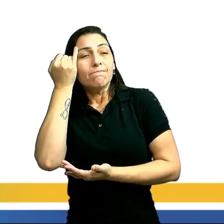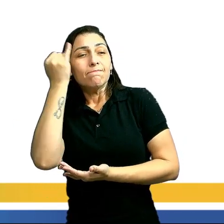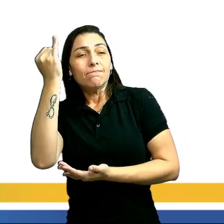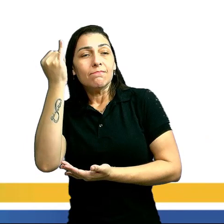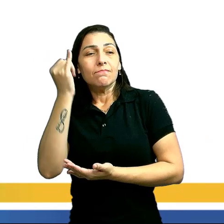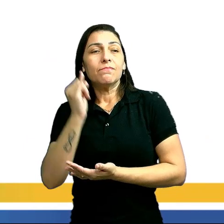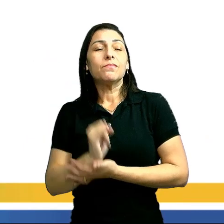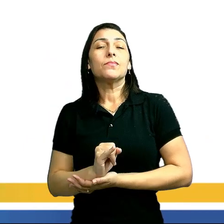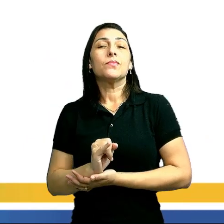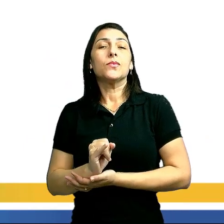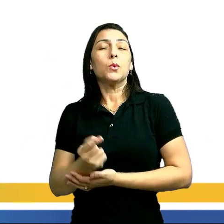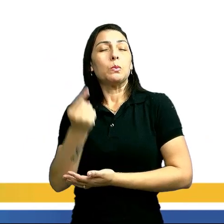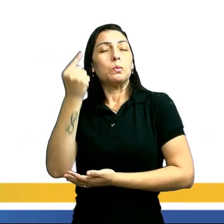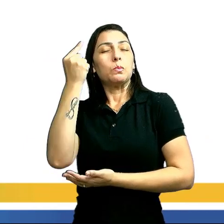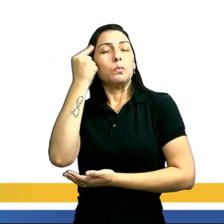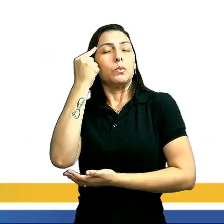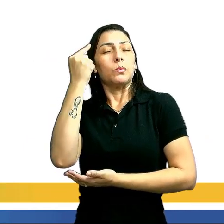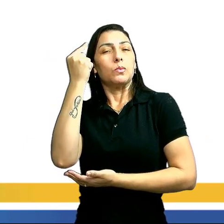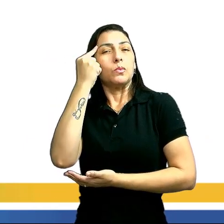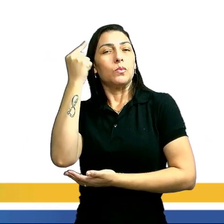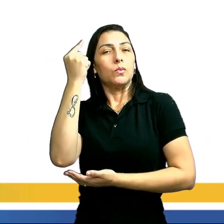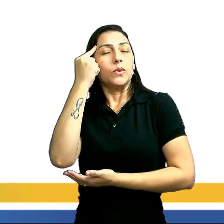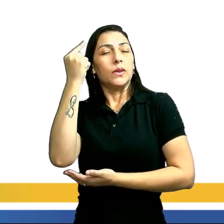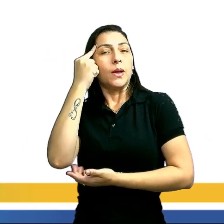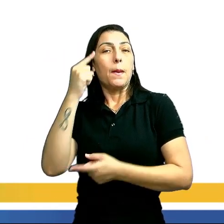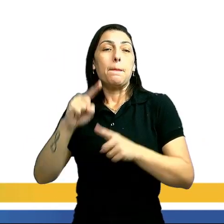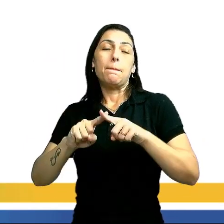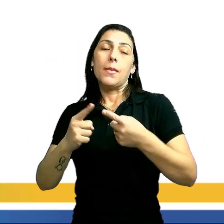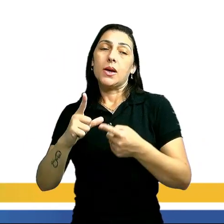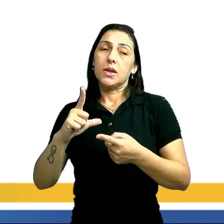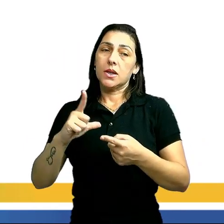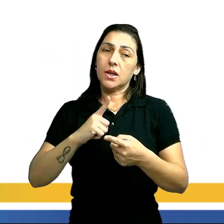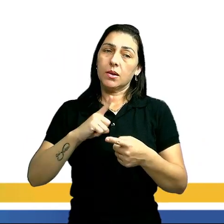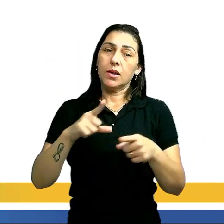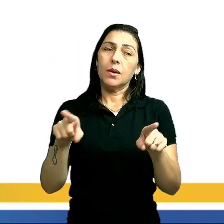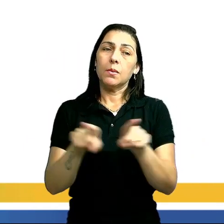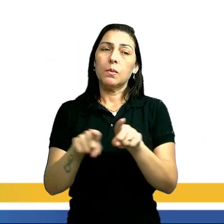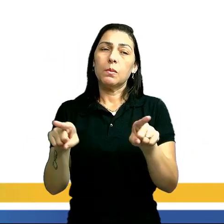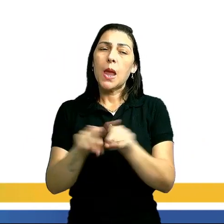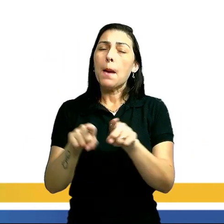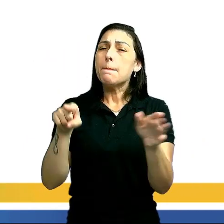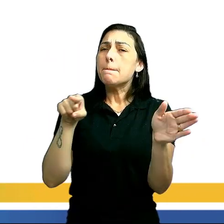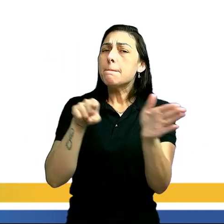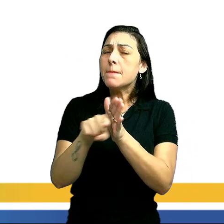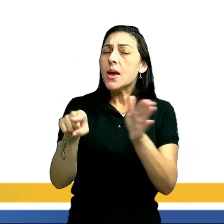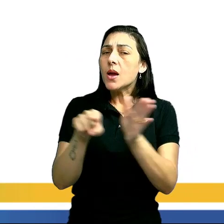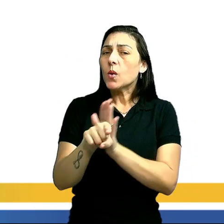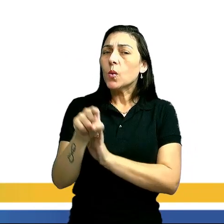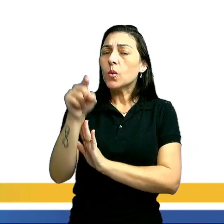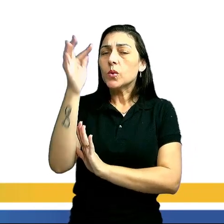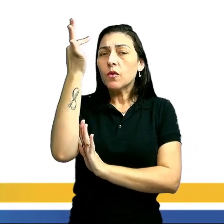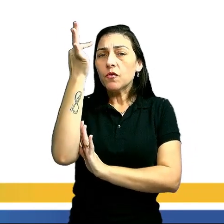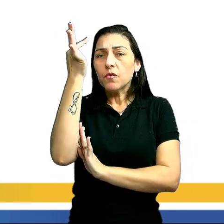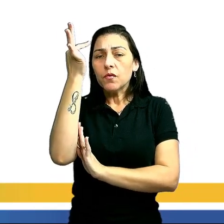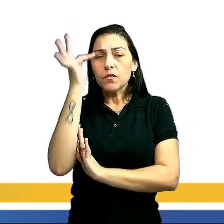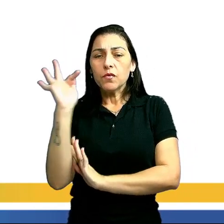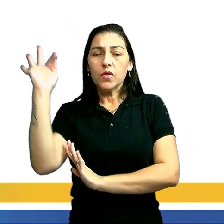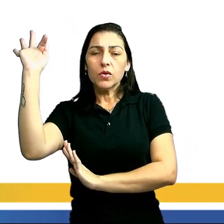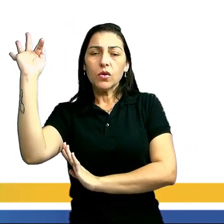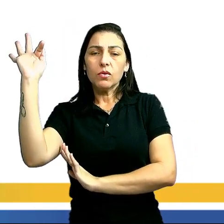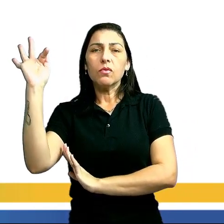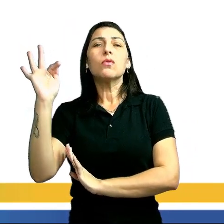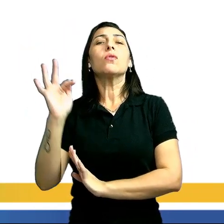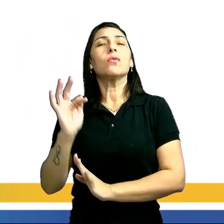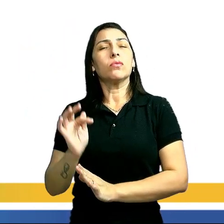a seguinte, do senso comum, só que nós temos, do outro lado, o questionamento filosófico. Aí eu vou retomar